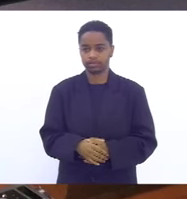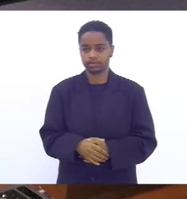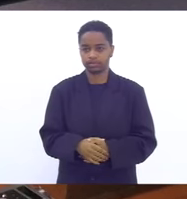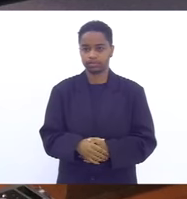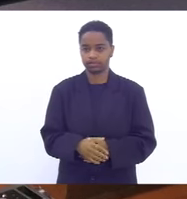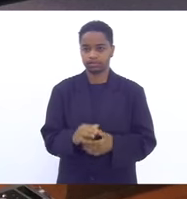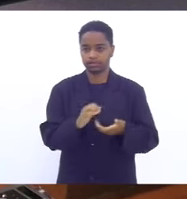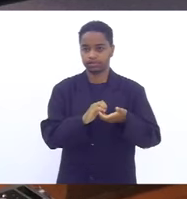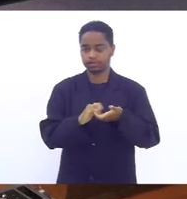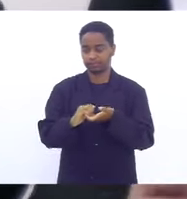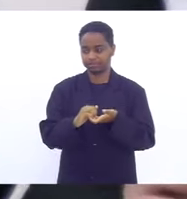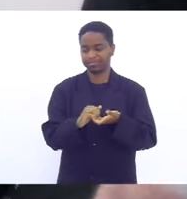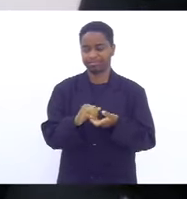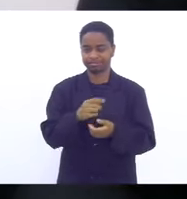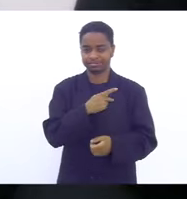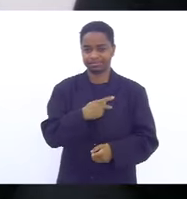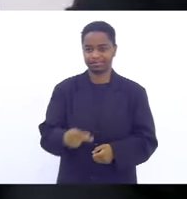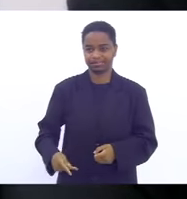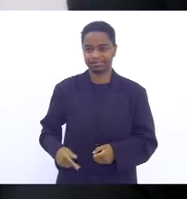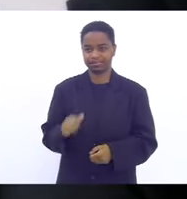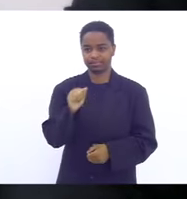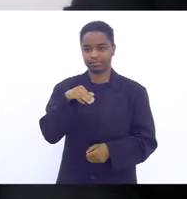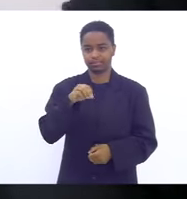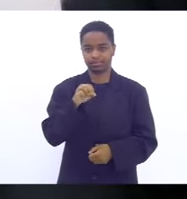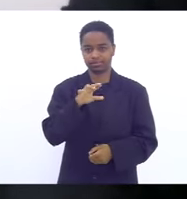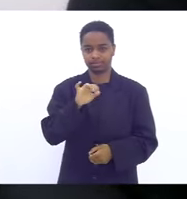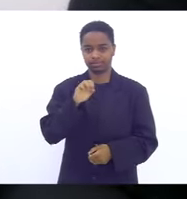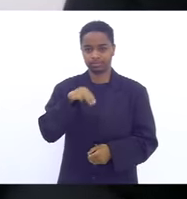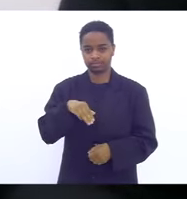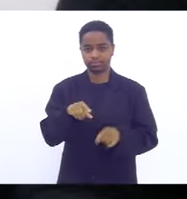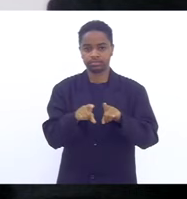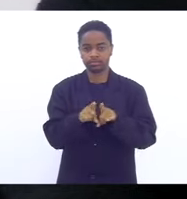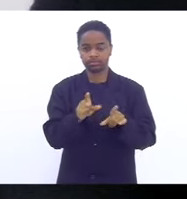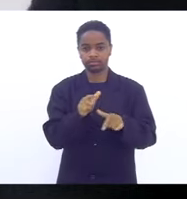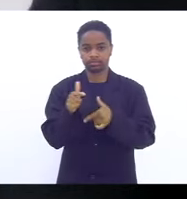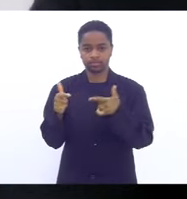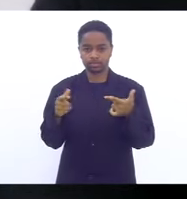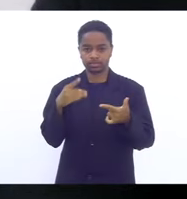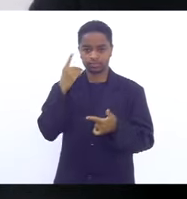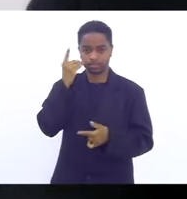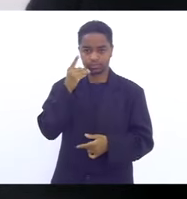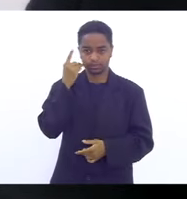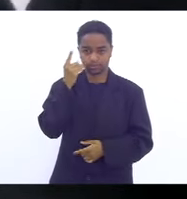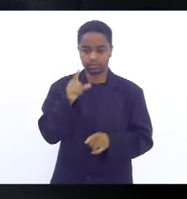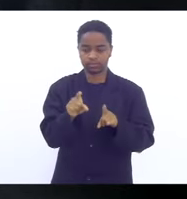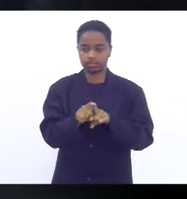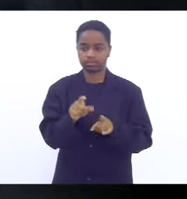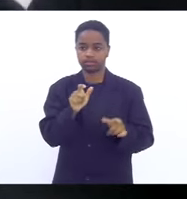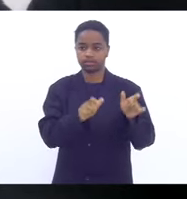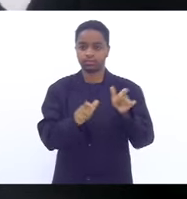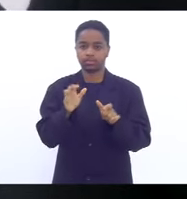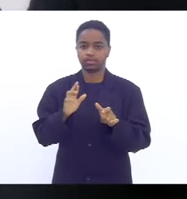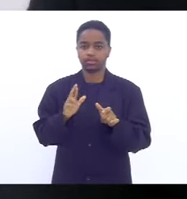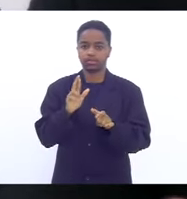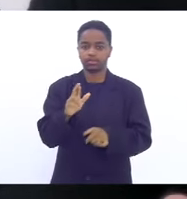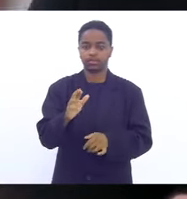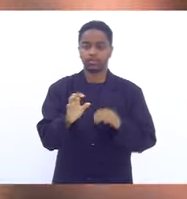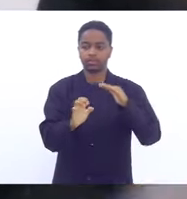Amorim, cumprimento todos os meus colegas parlamentares, aos representantes das